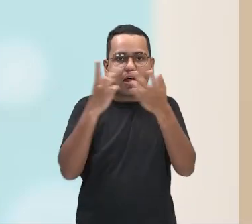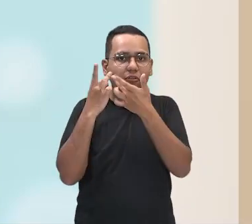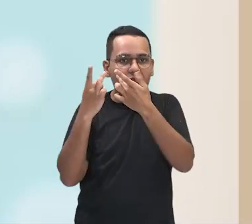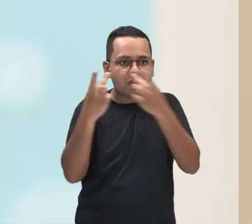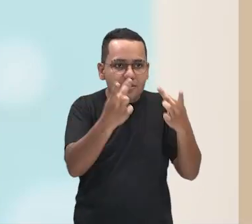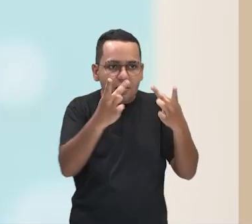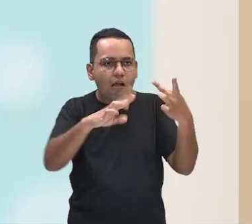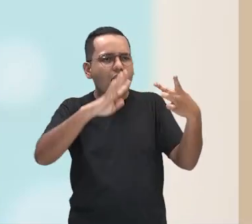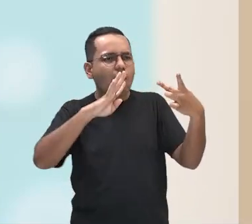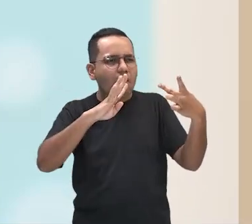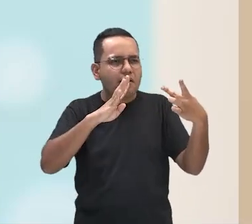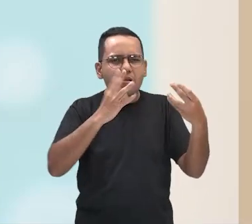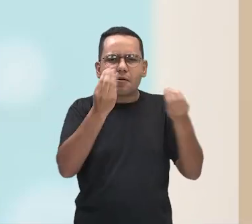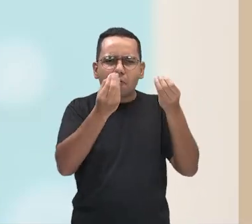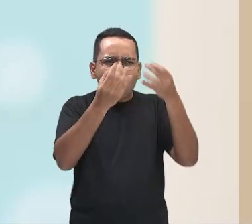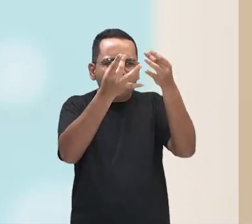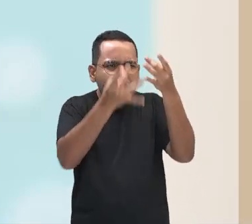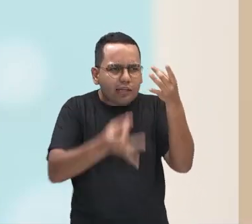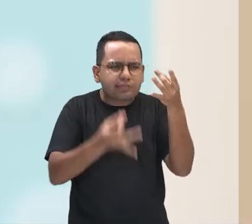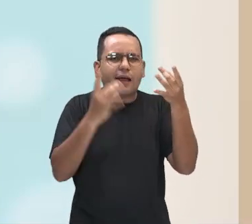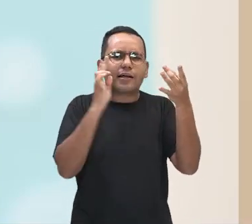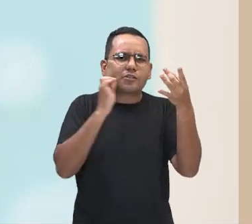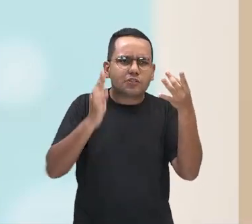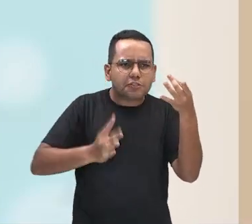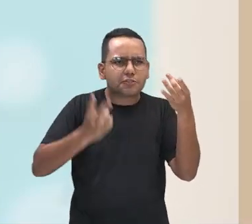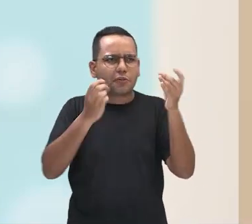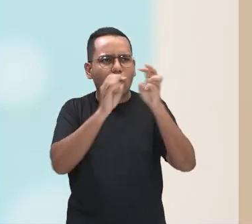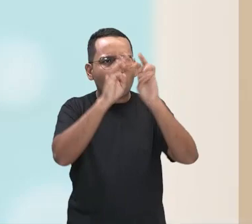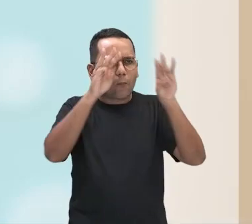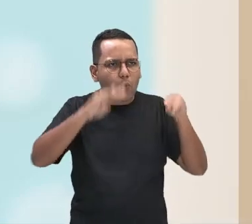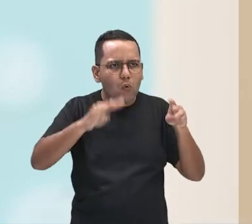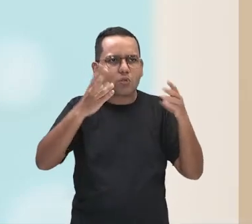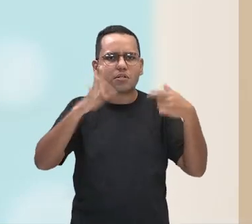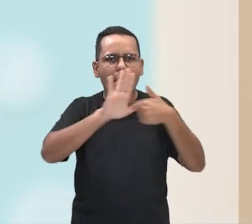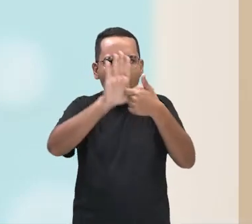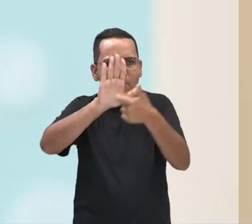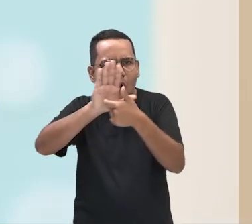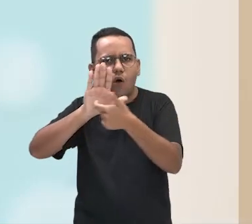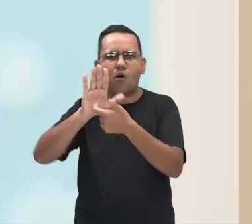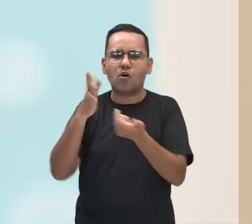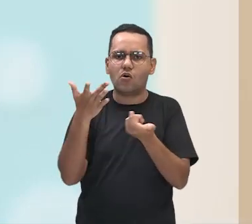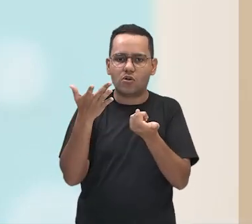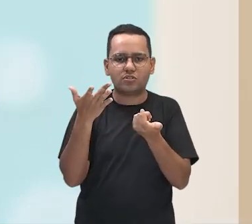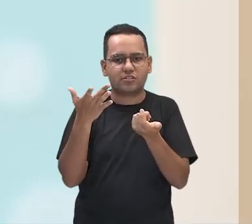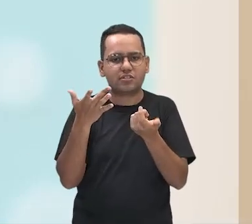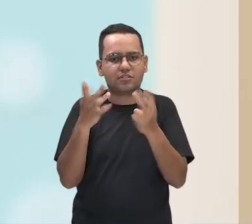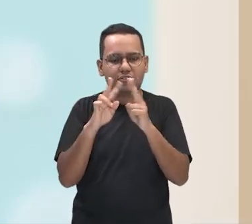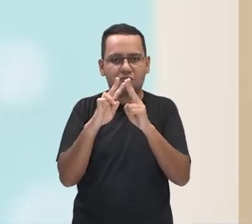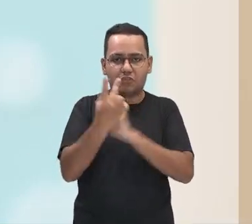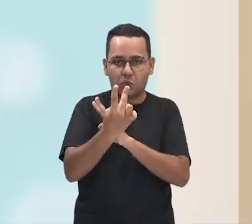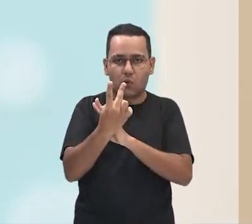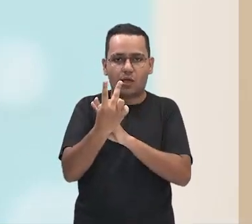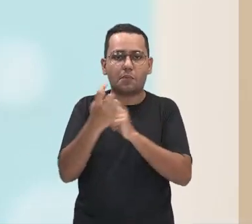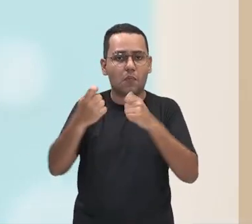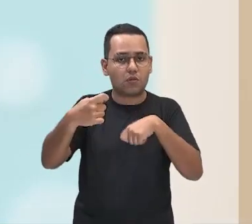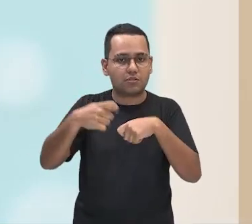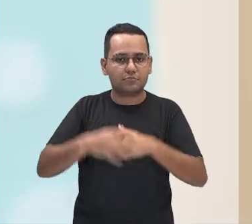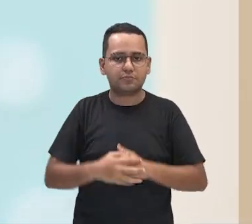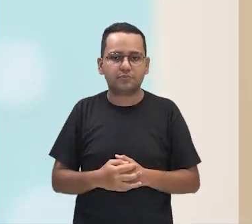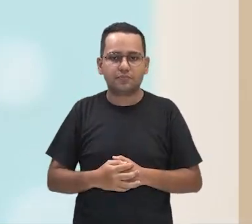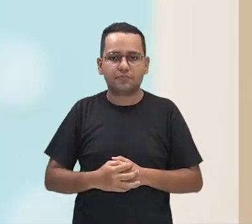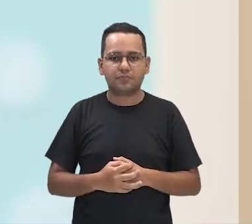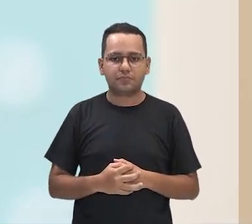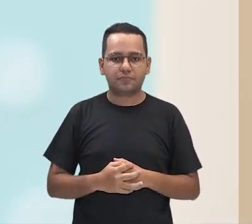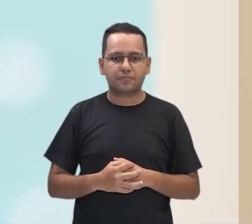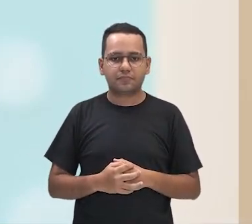conhecer essa obra de arte, conhecer museus, né, exposições, algumas exposições virtuais acontecem também. Hoje